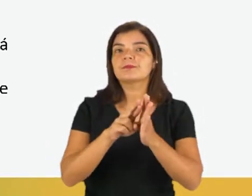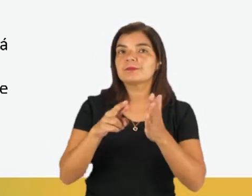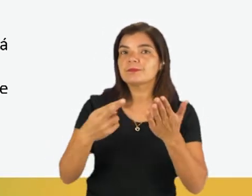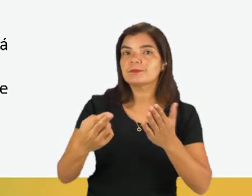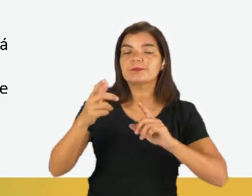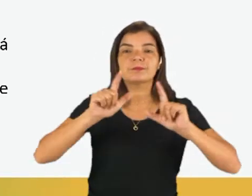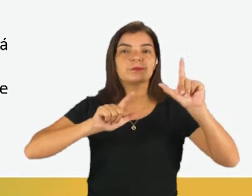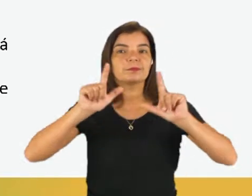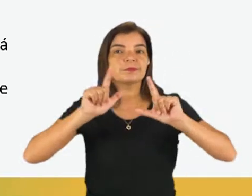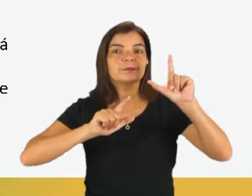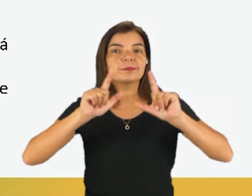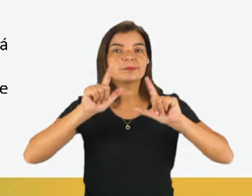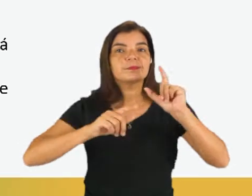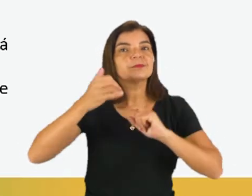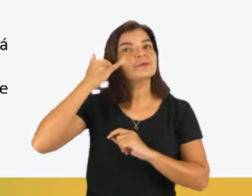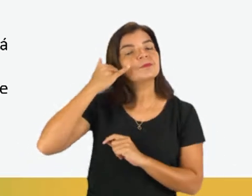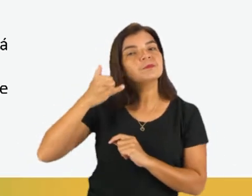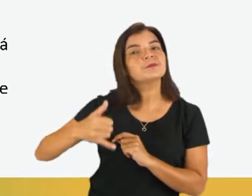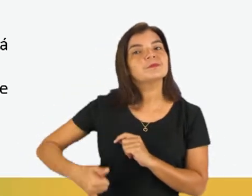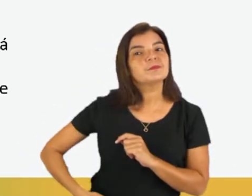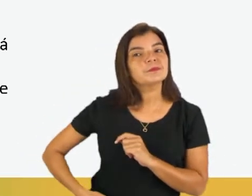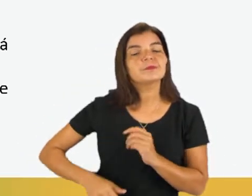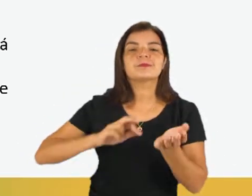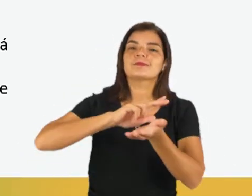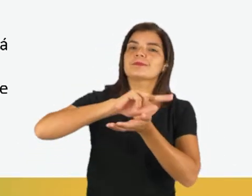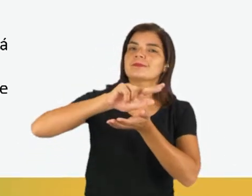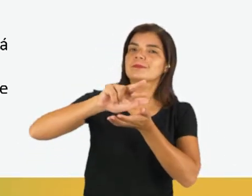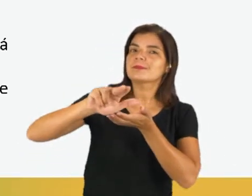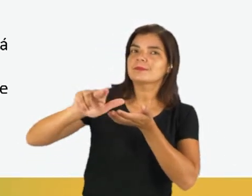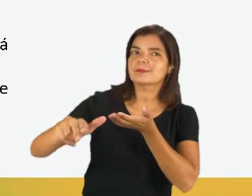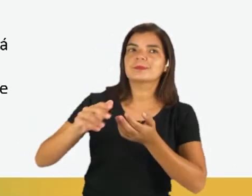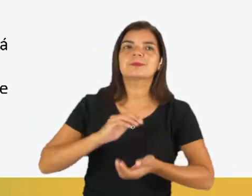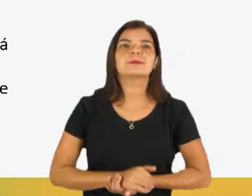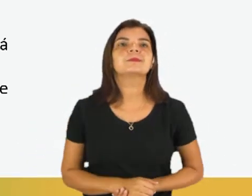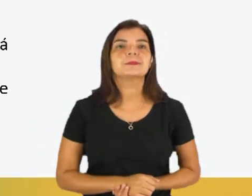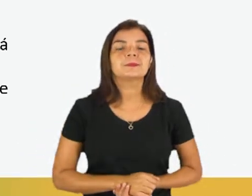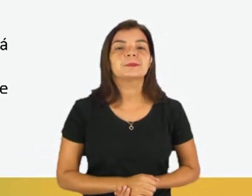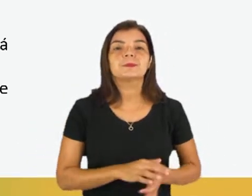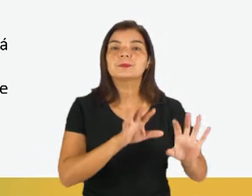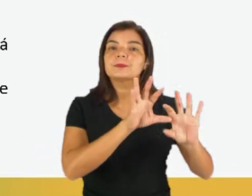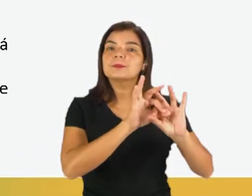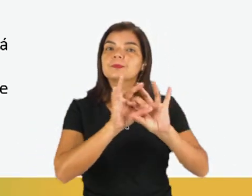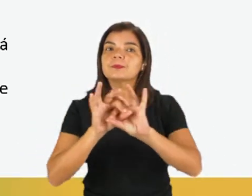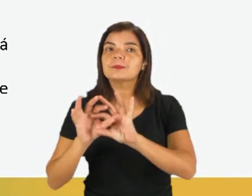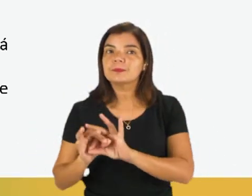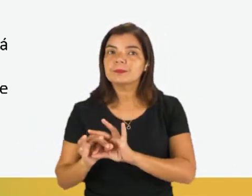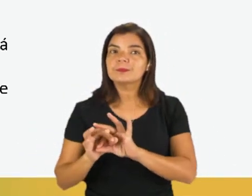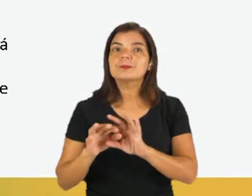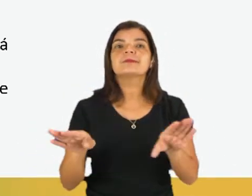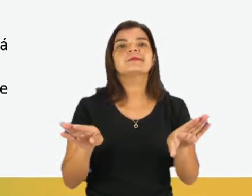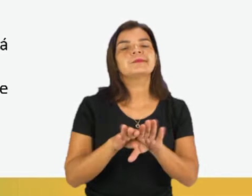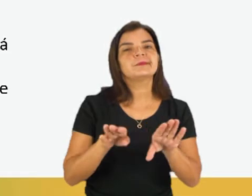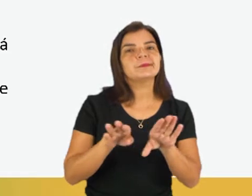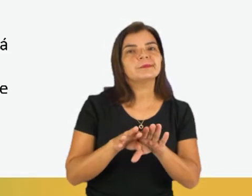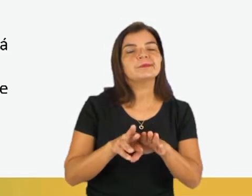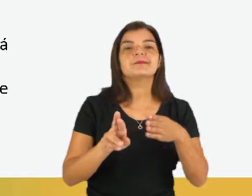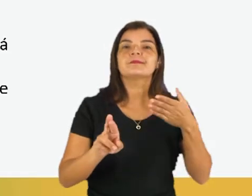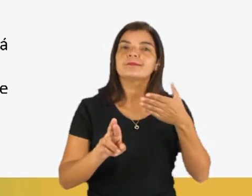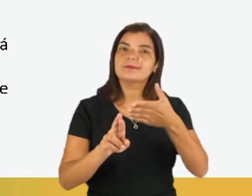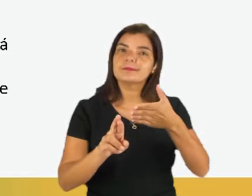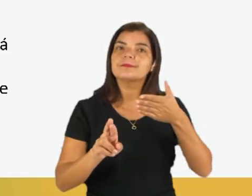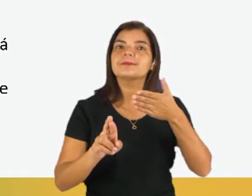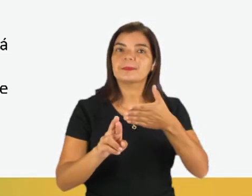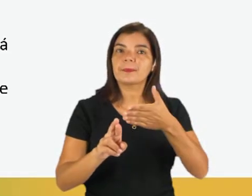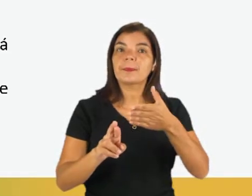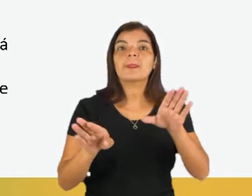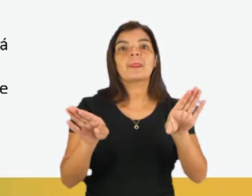livro, revista, televisão, telefone, dentre outros. Contexto, também chamado